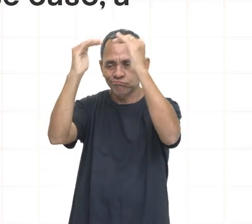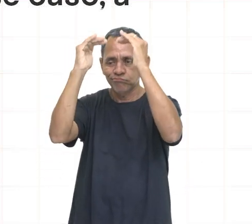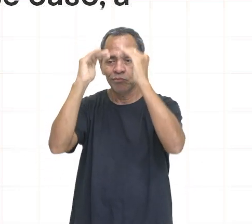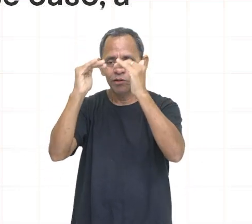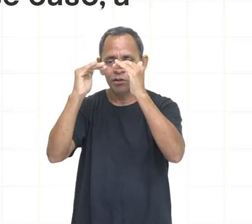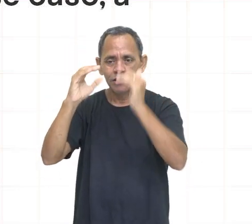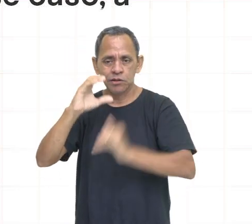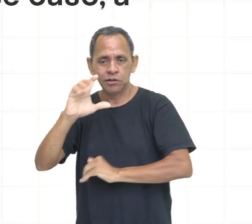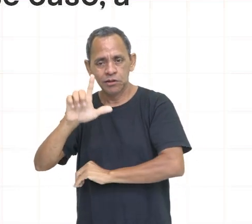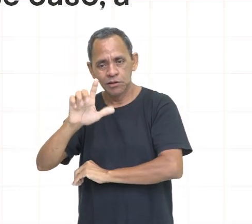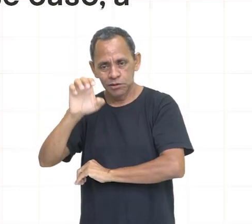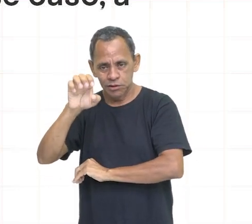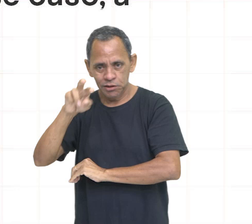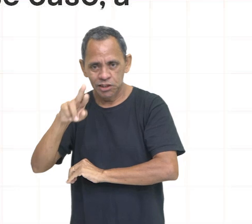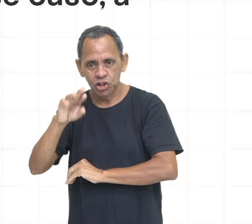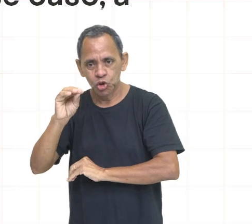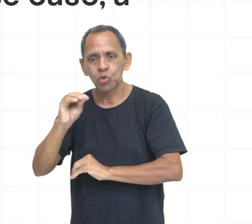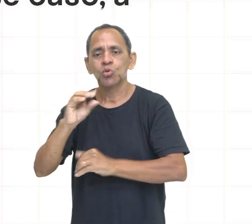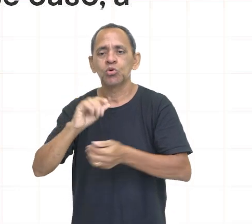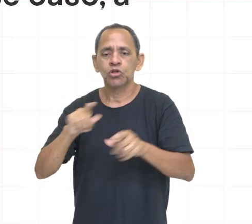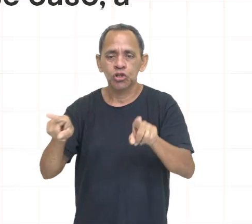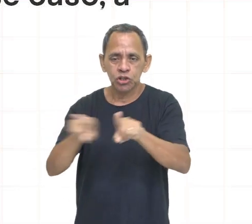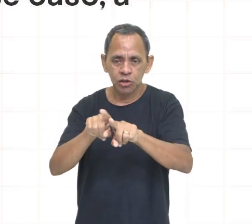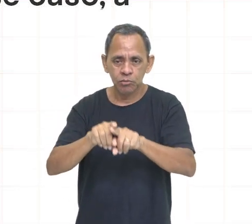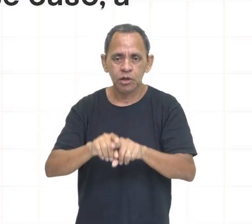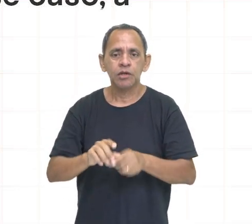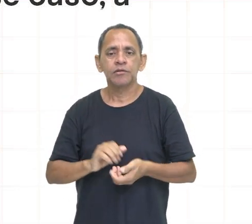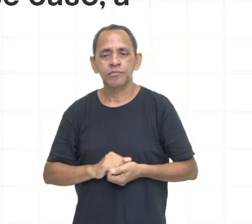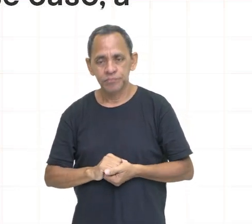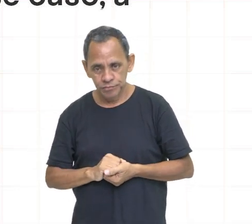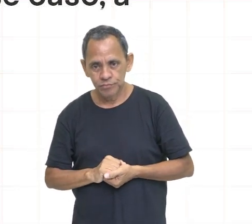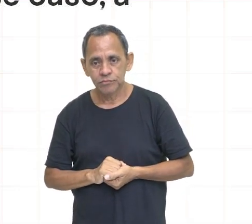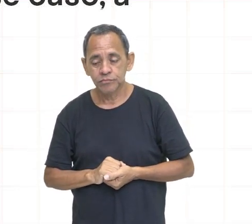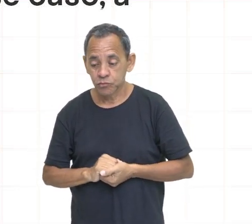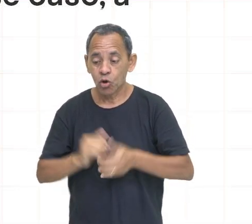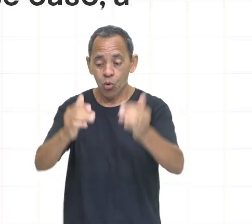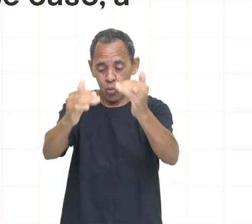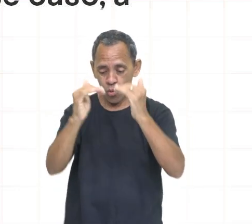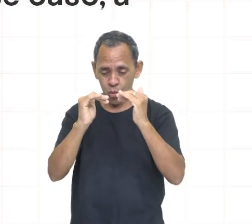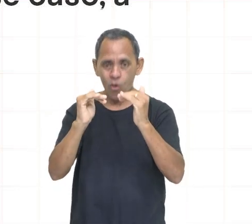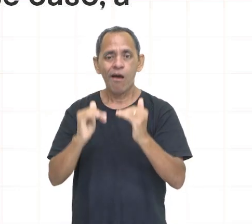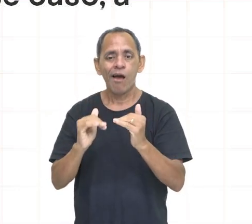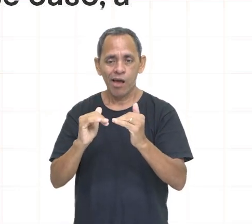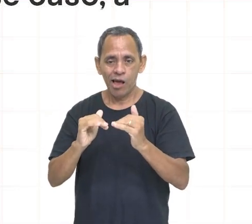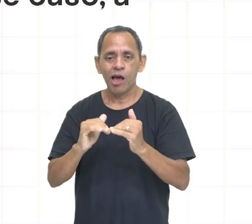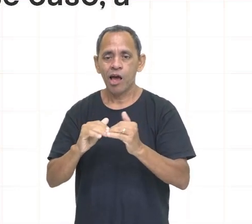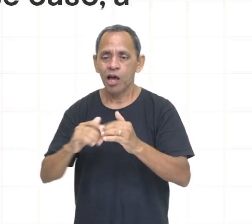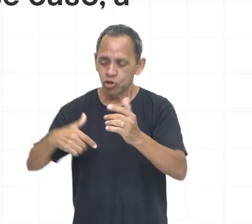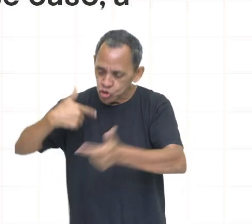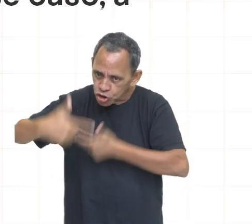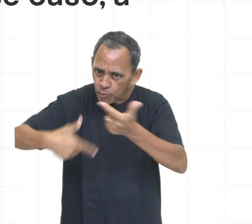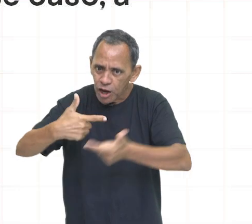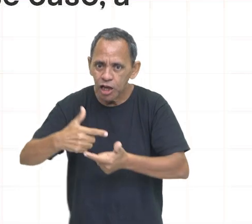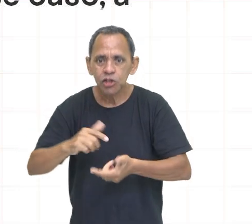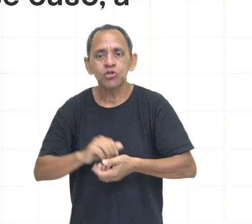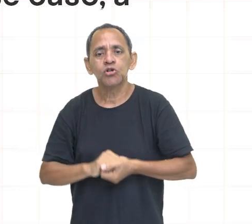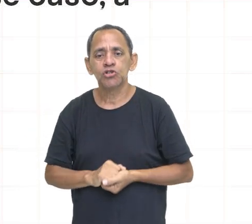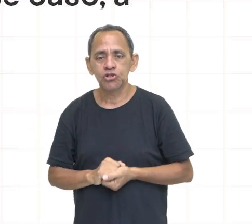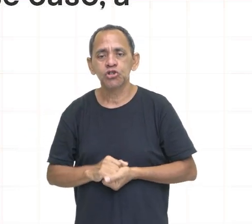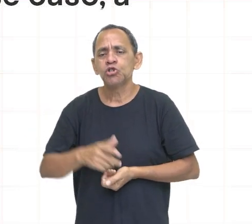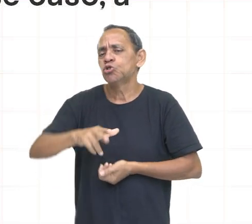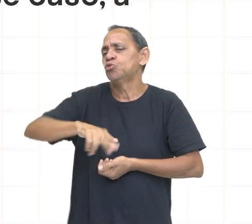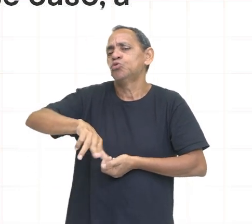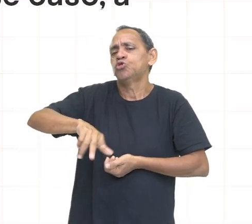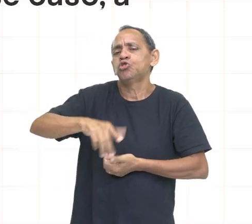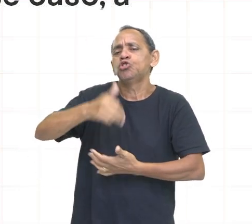Igreja Ortodoxa, além do restante da população, que justamente eram os camponeses ou os operários, aquelas pessoas que não